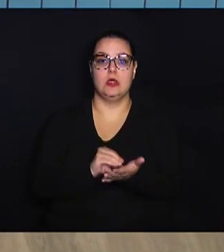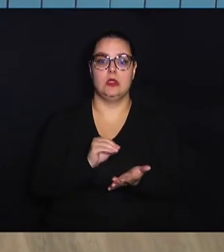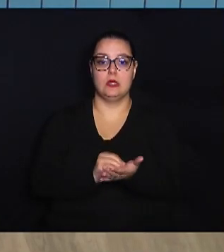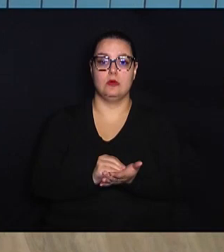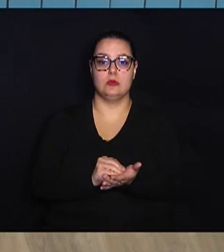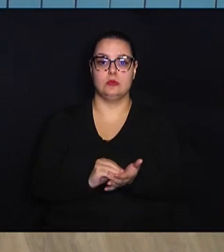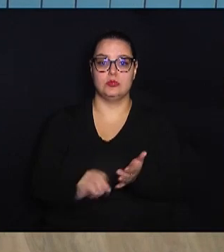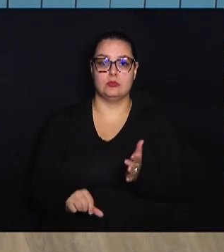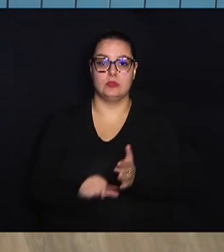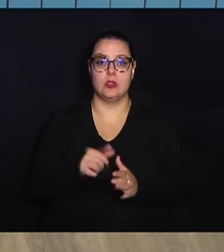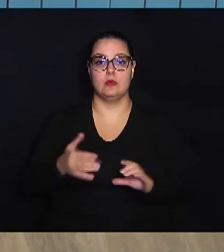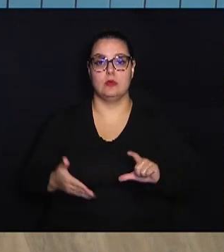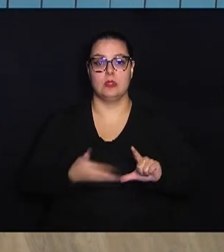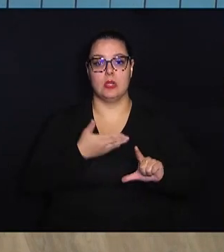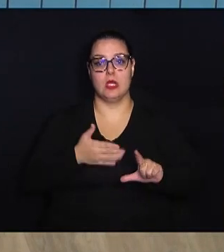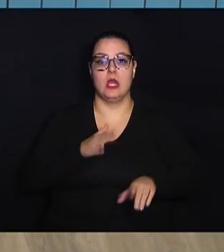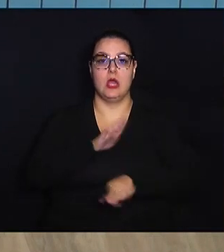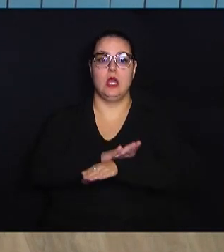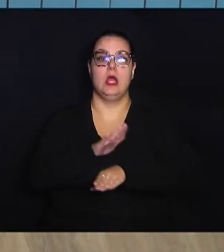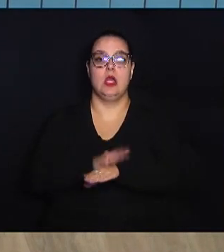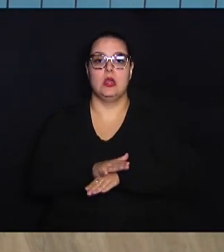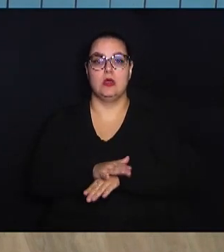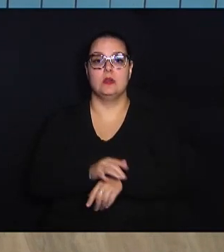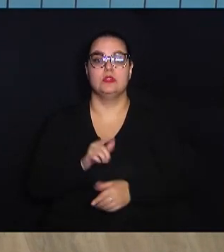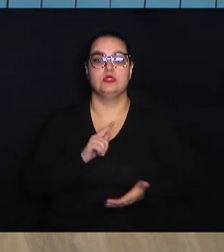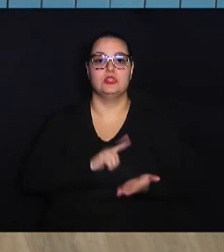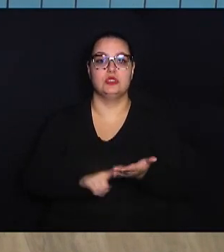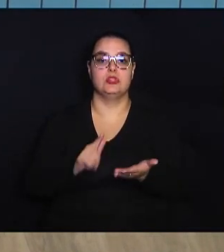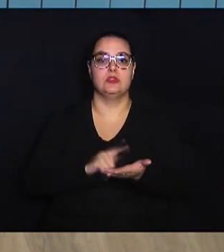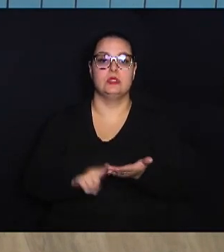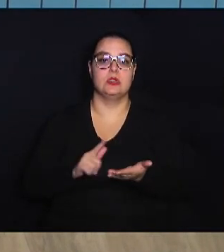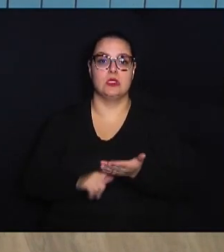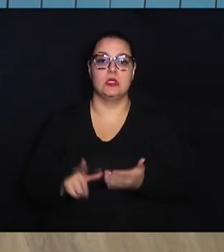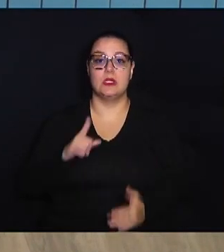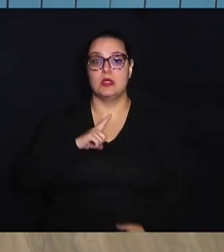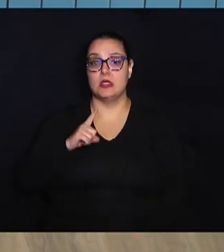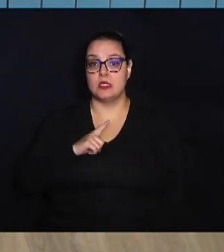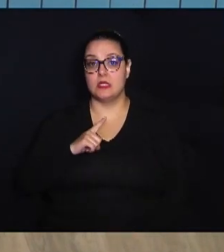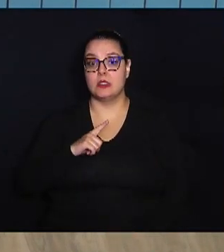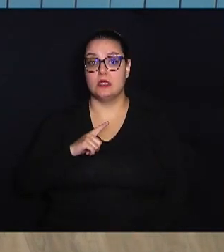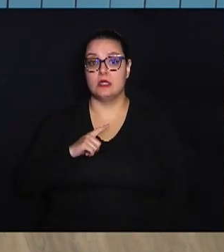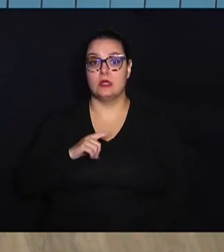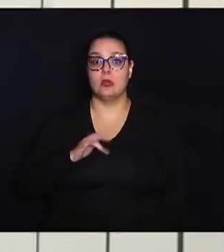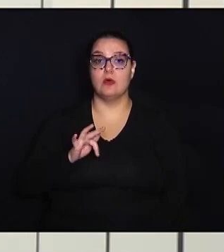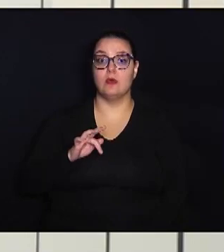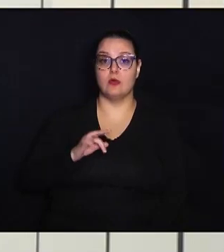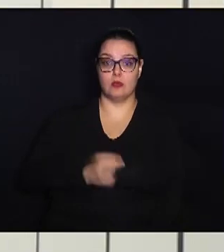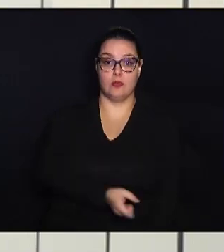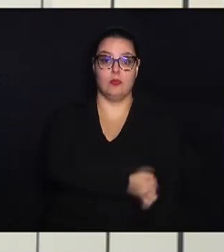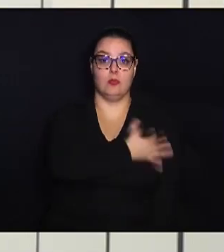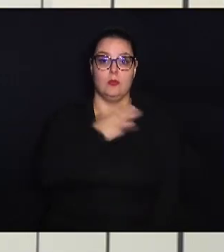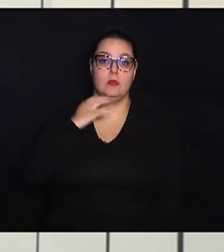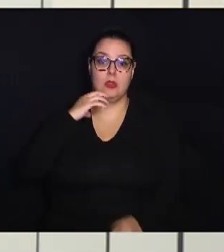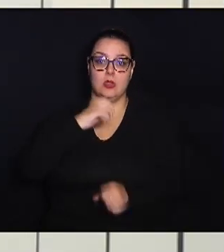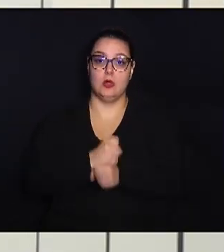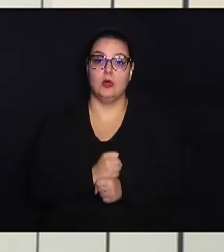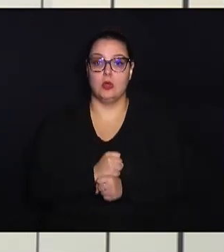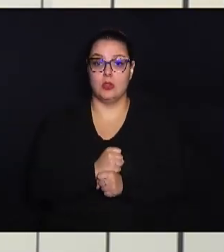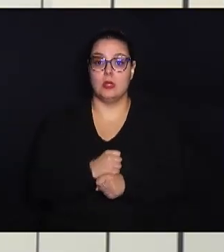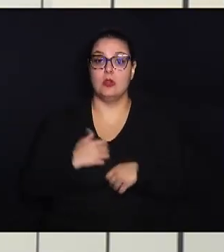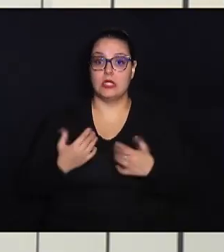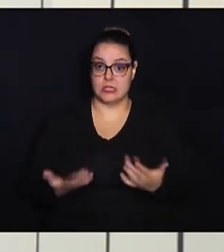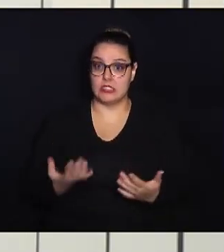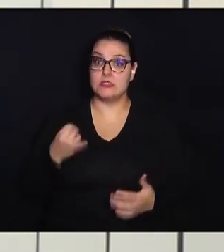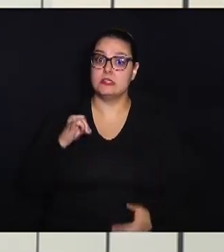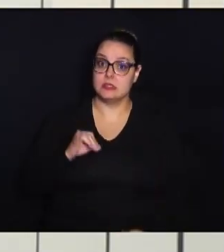página de auxiliar de limpeza que deve ter aí o fundamental completo E Se